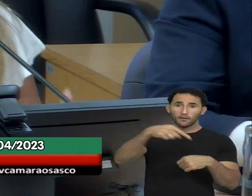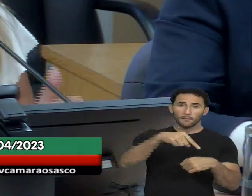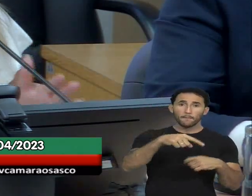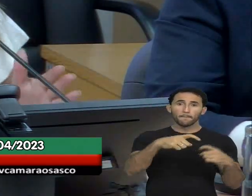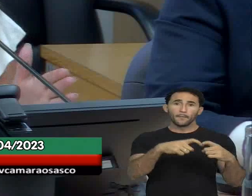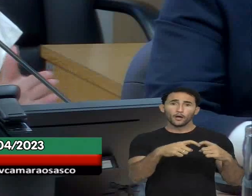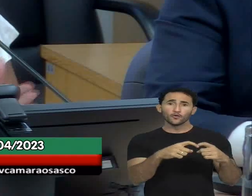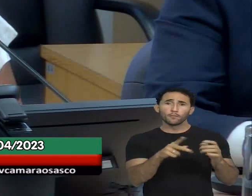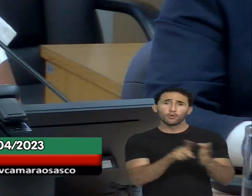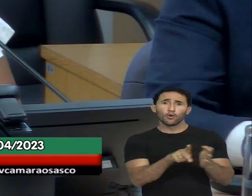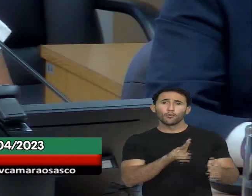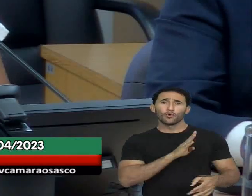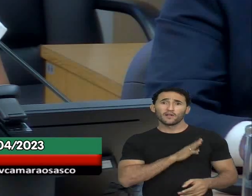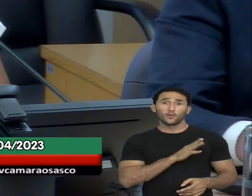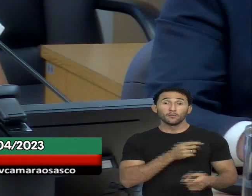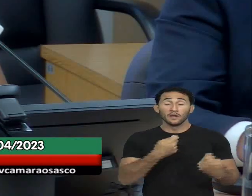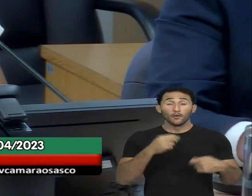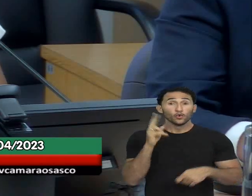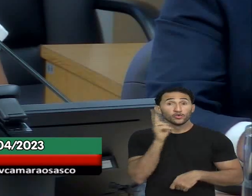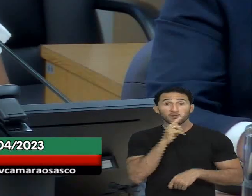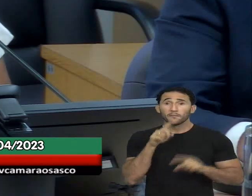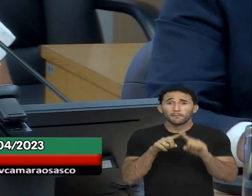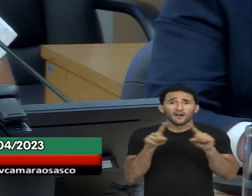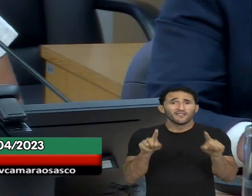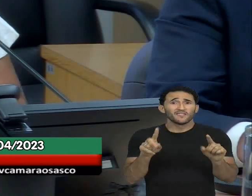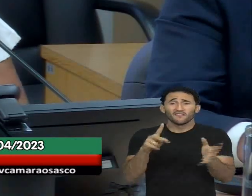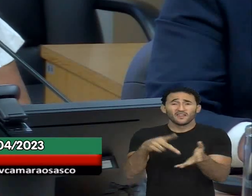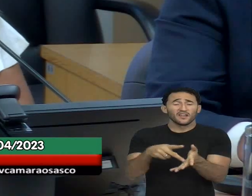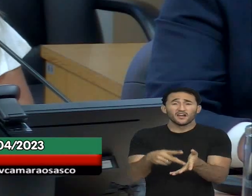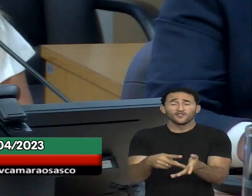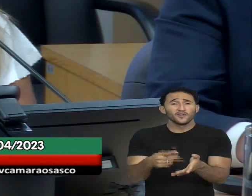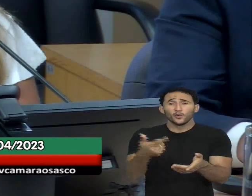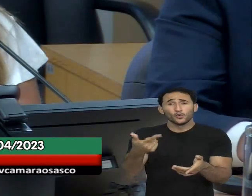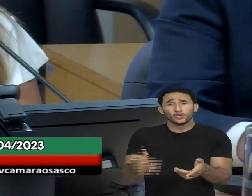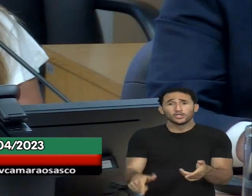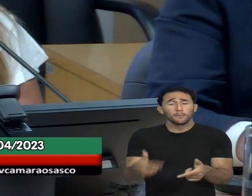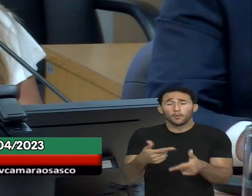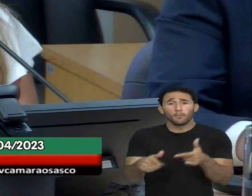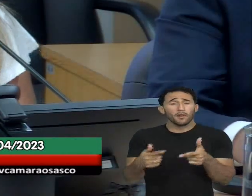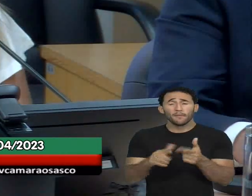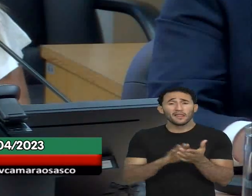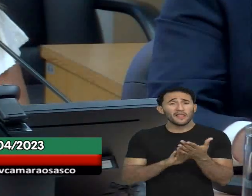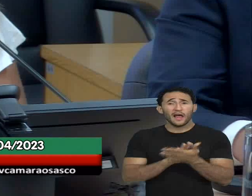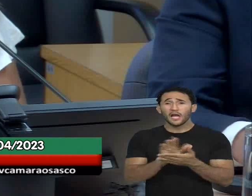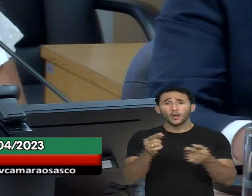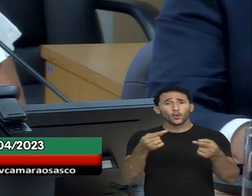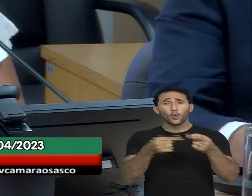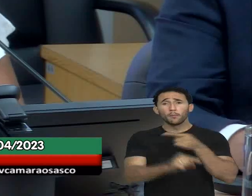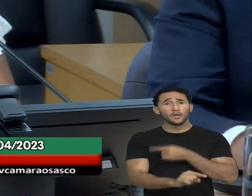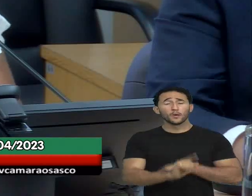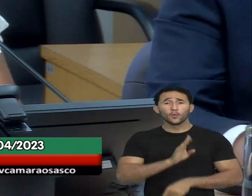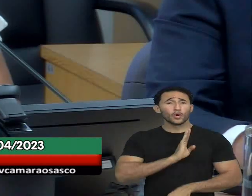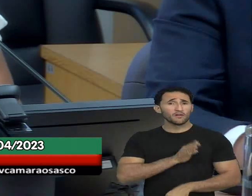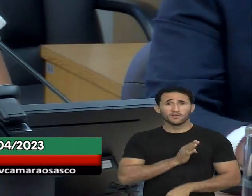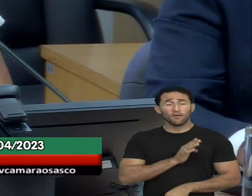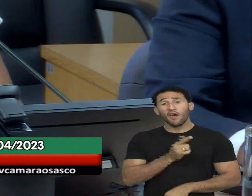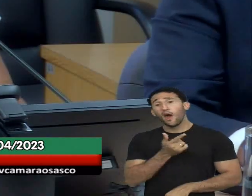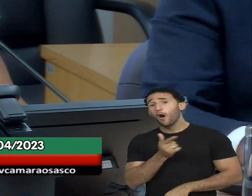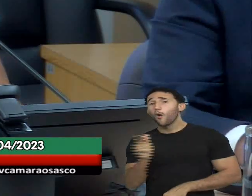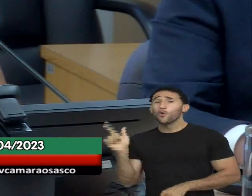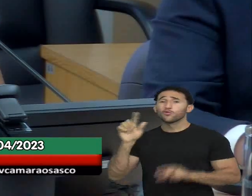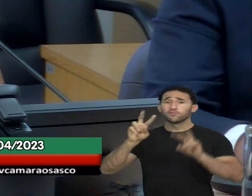E, na realidade, a pessoa não tinha problema de coração, ela tinha problema até de gases, né? Existe também,